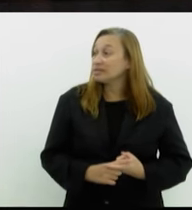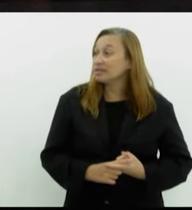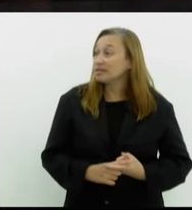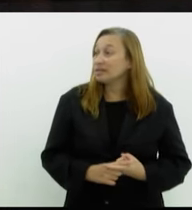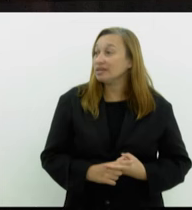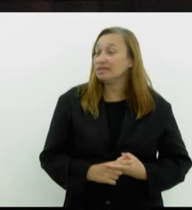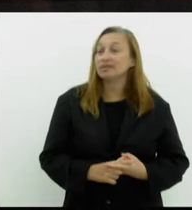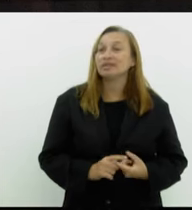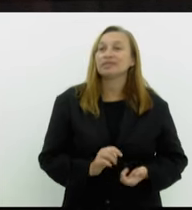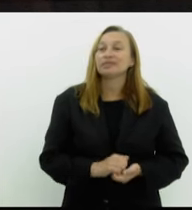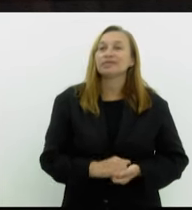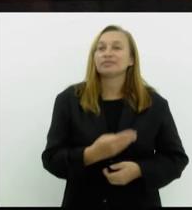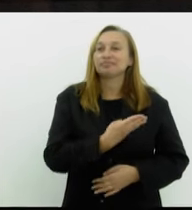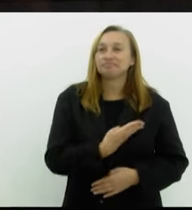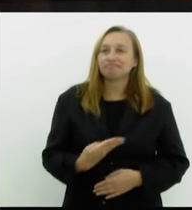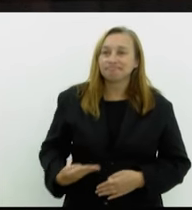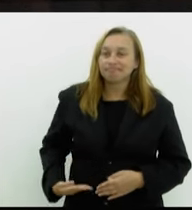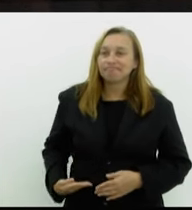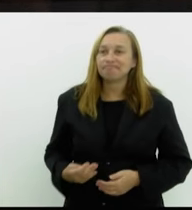governador